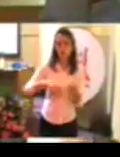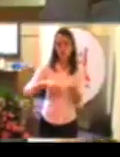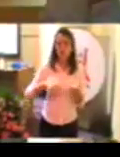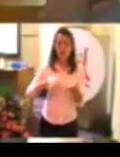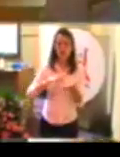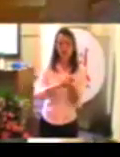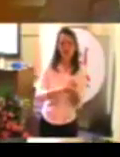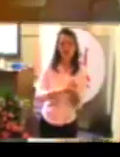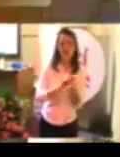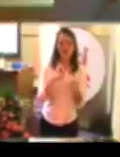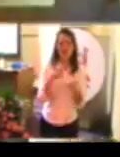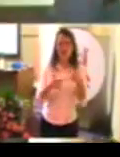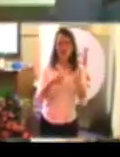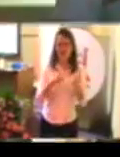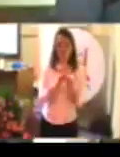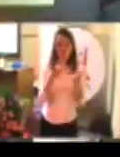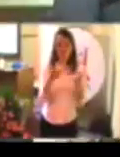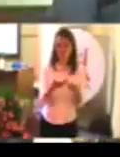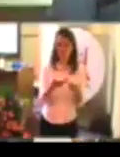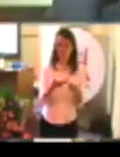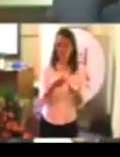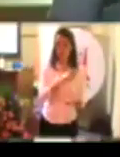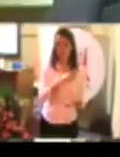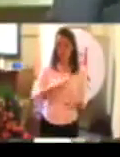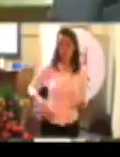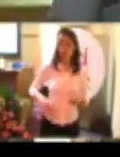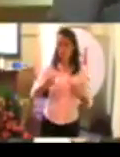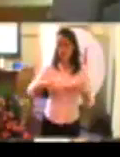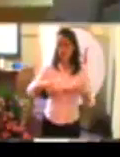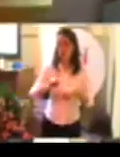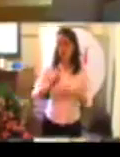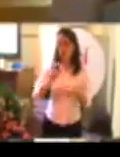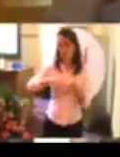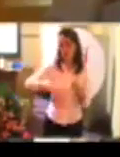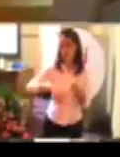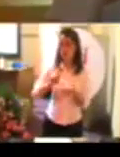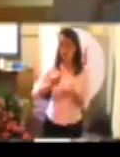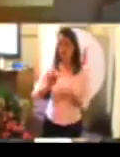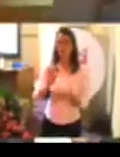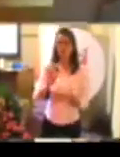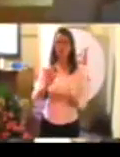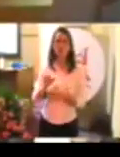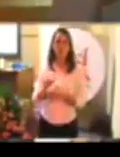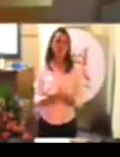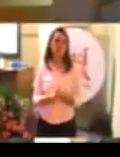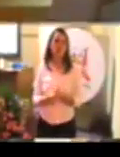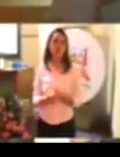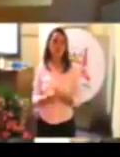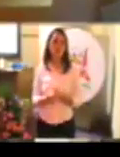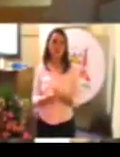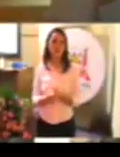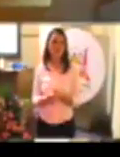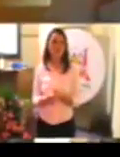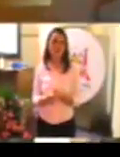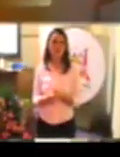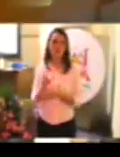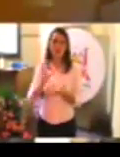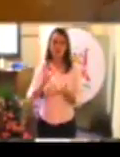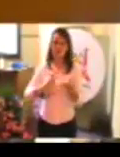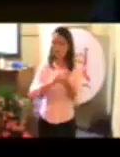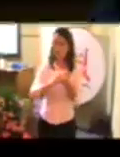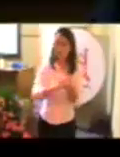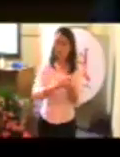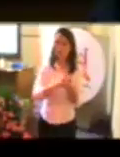para ingresso na administração pública. Normalmente, o